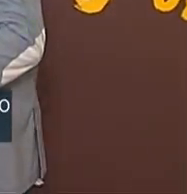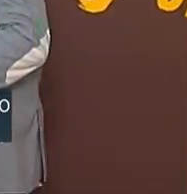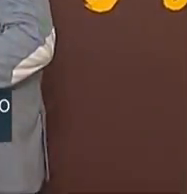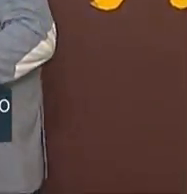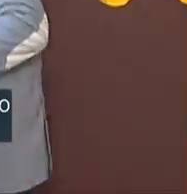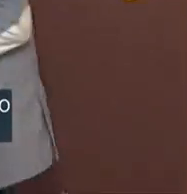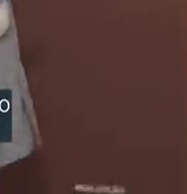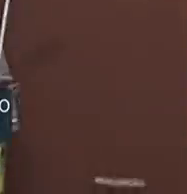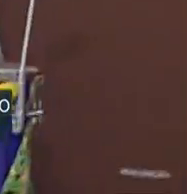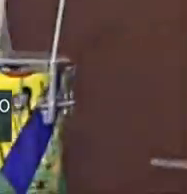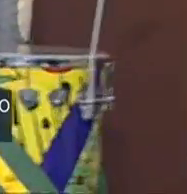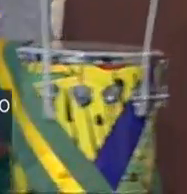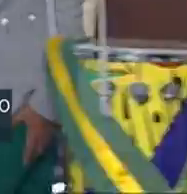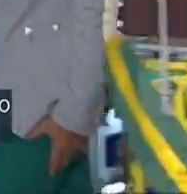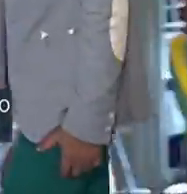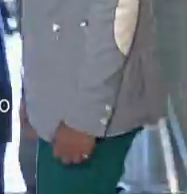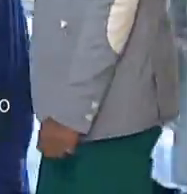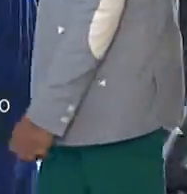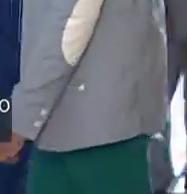Obrigado.